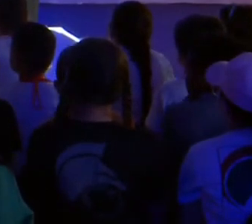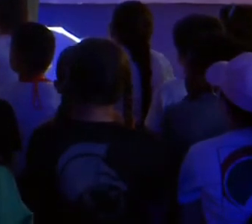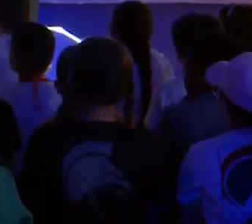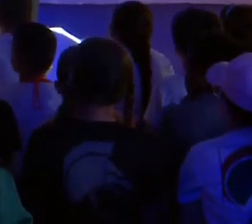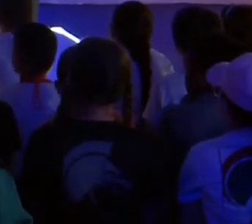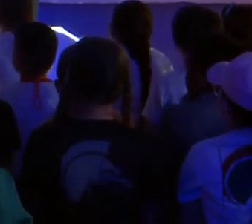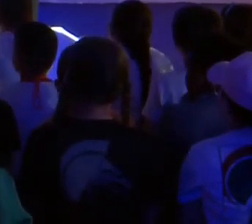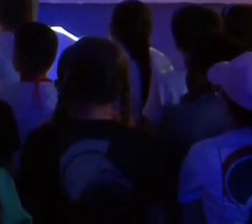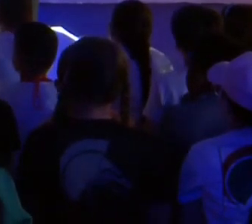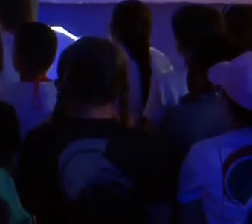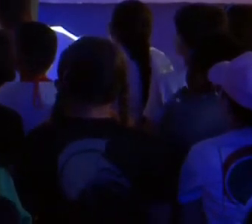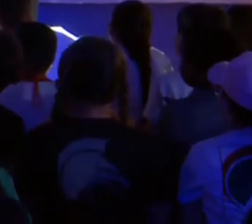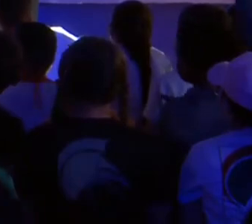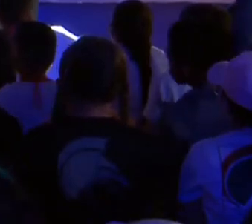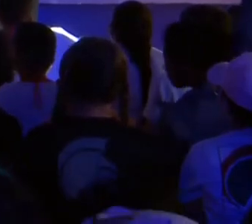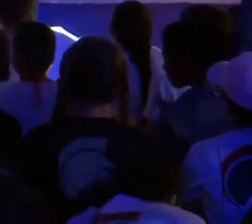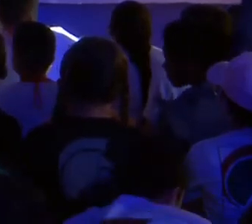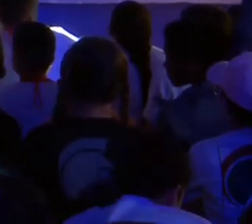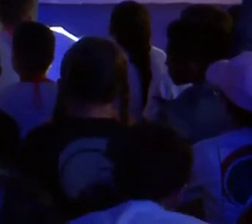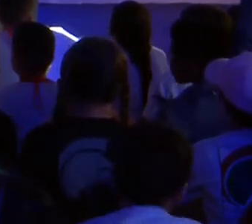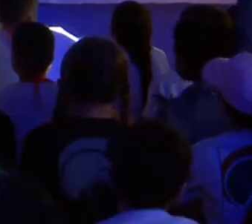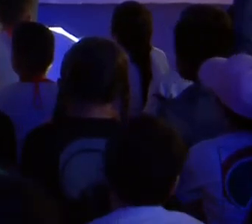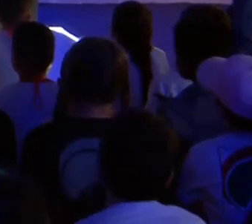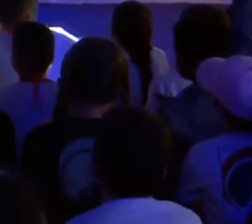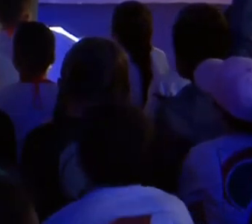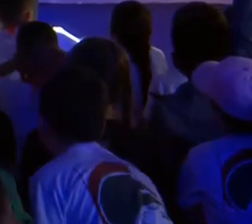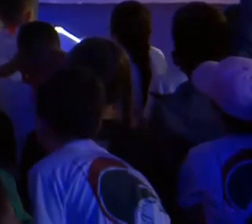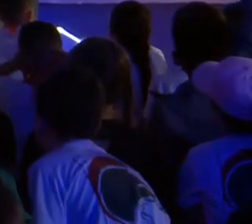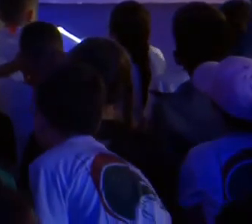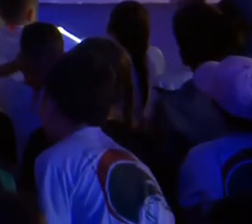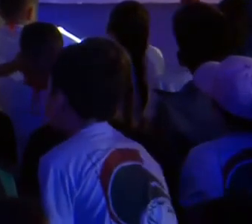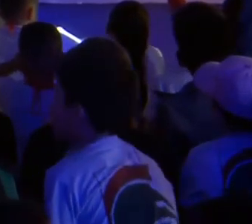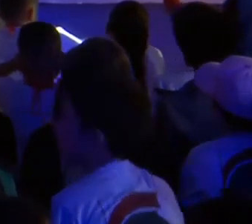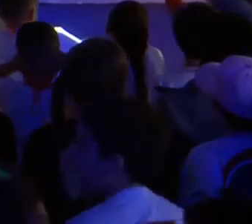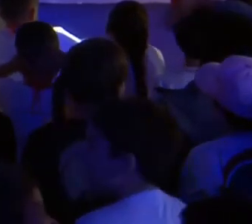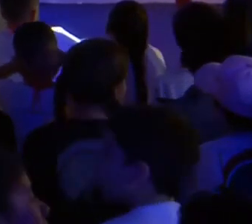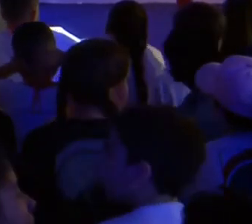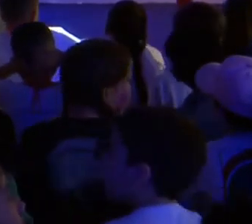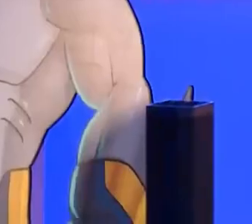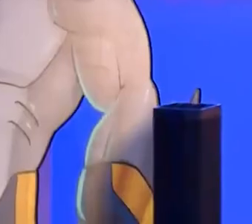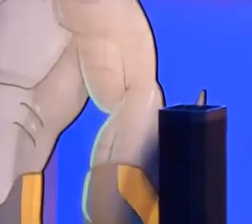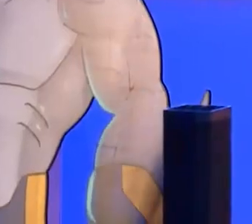Azúlia. Quem já ouviu falar no Reino de Azúlia?